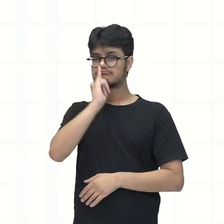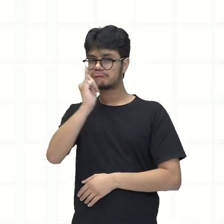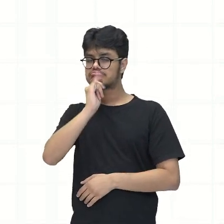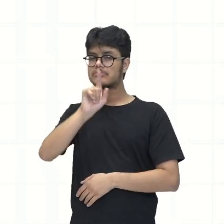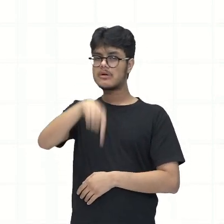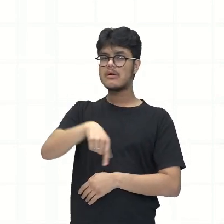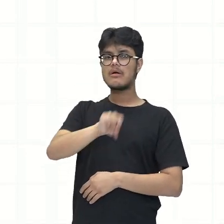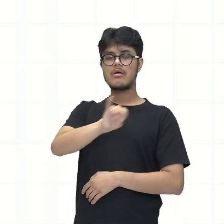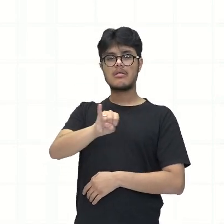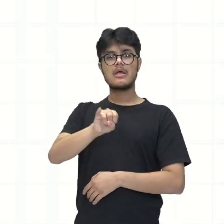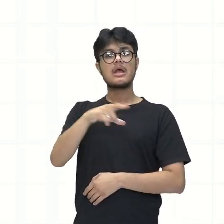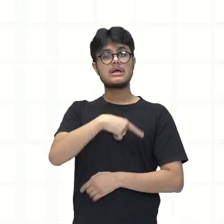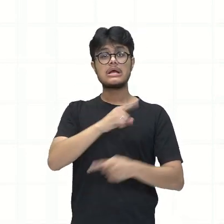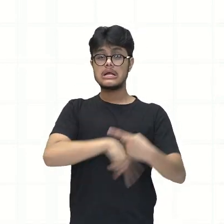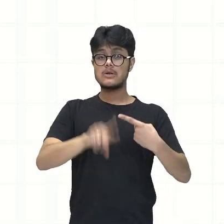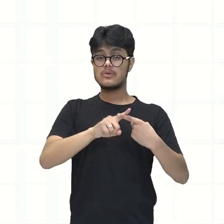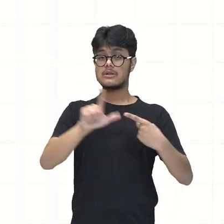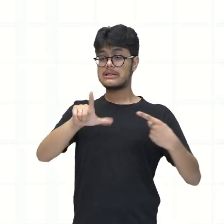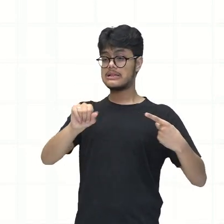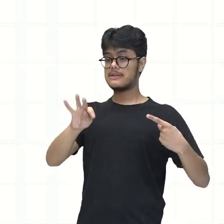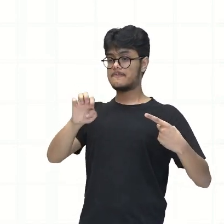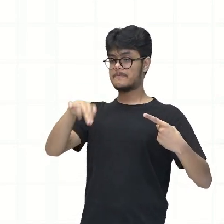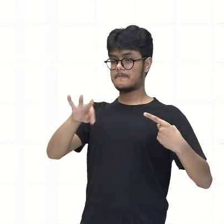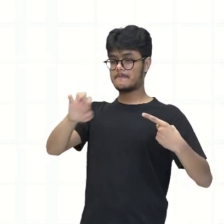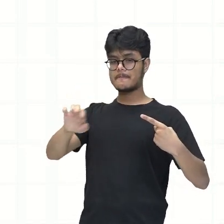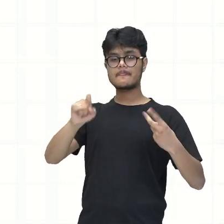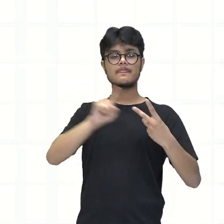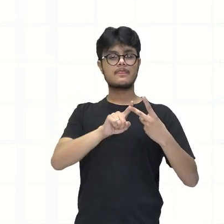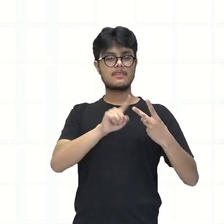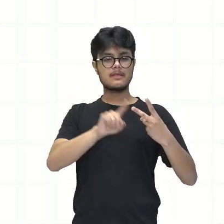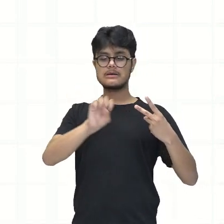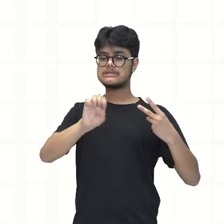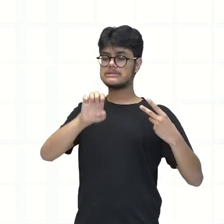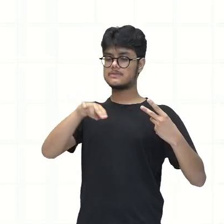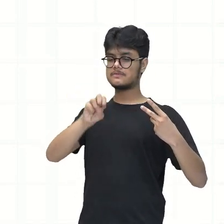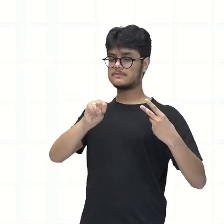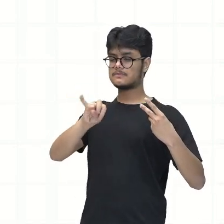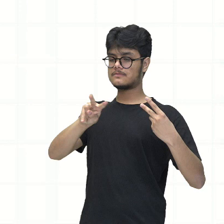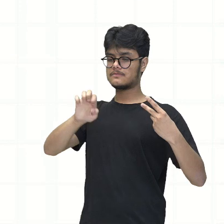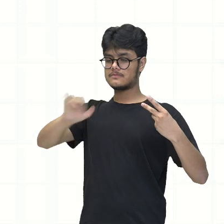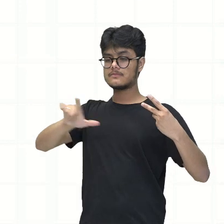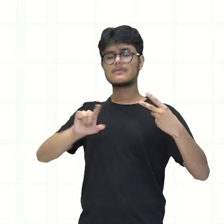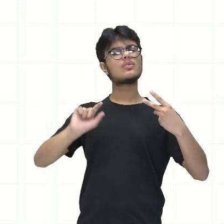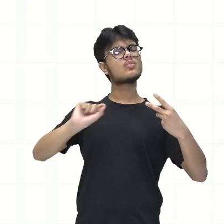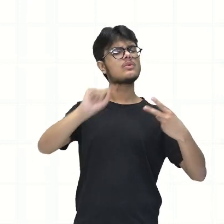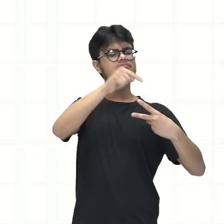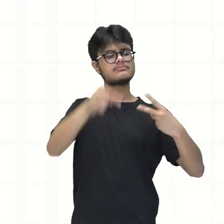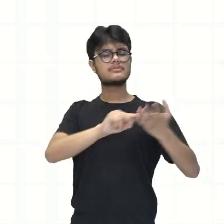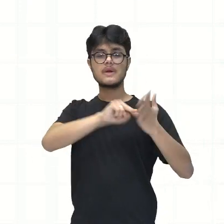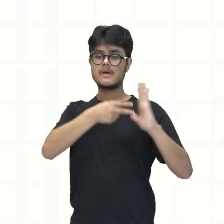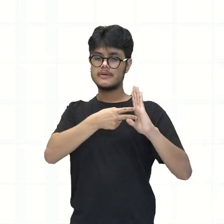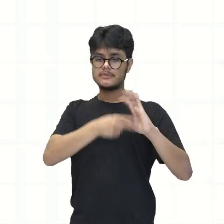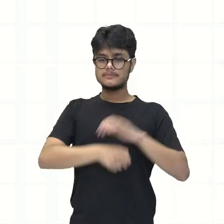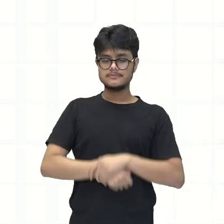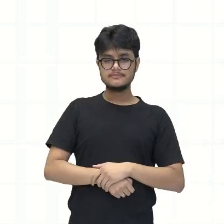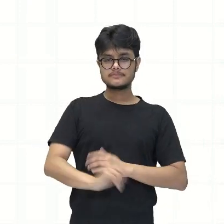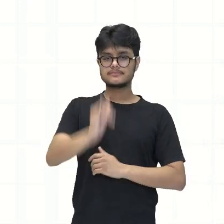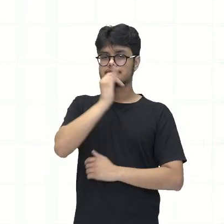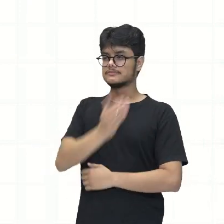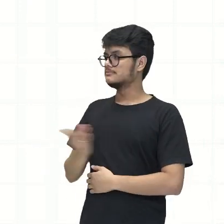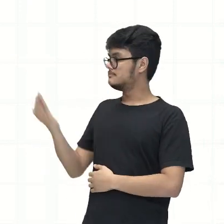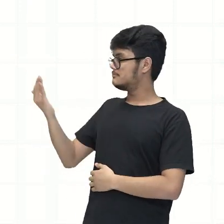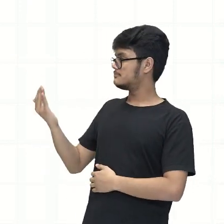calor do tipo latente e o calor do tipo sensível, né? São aí exemplos desse